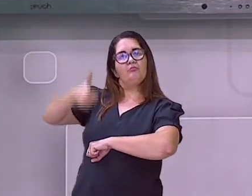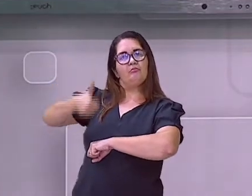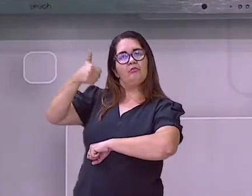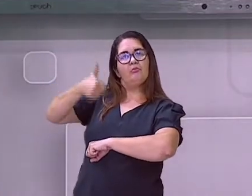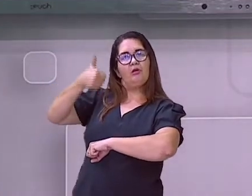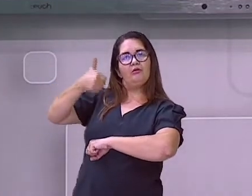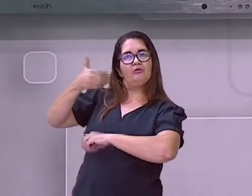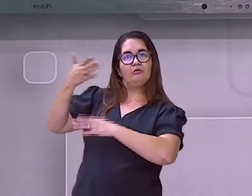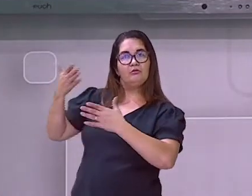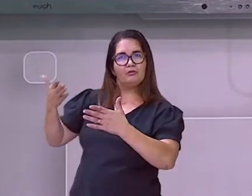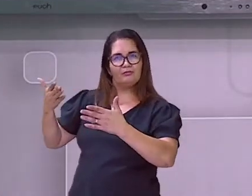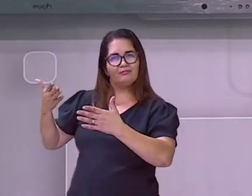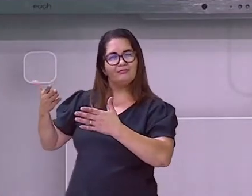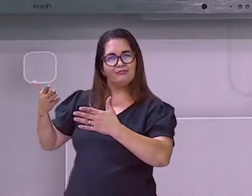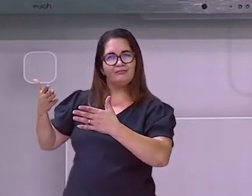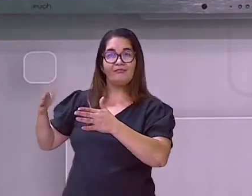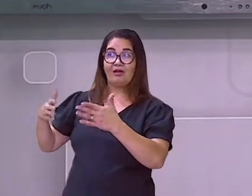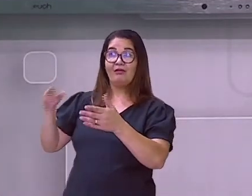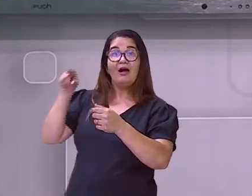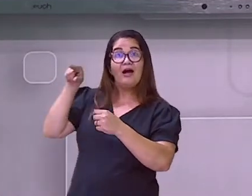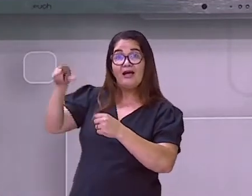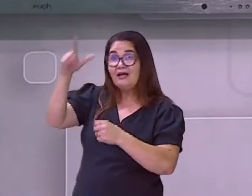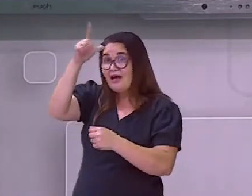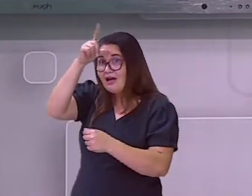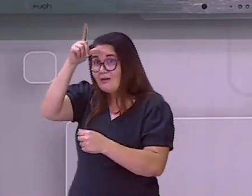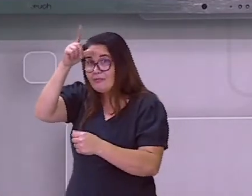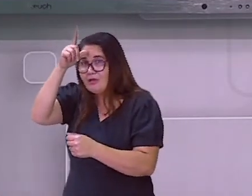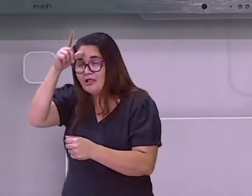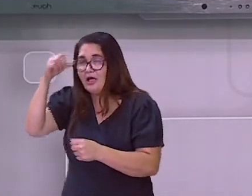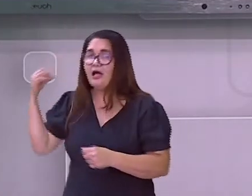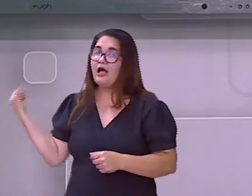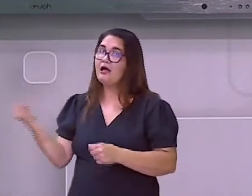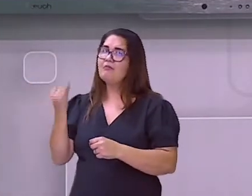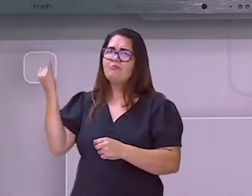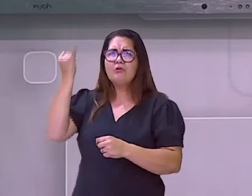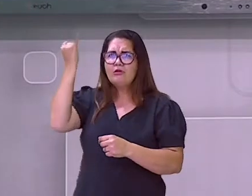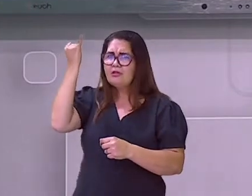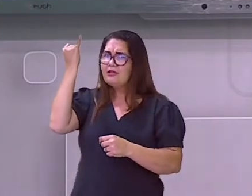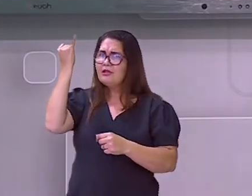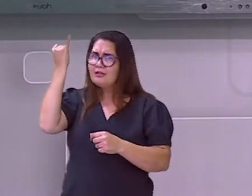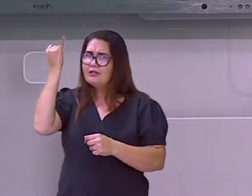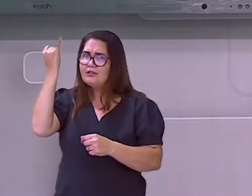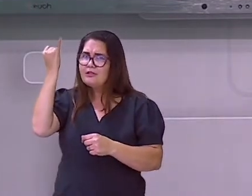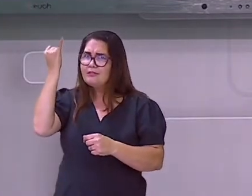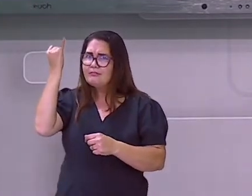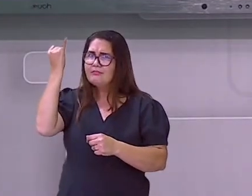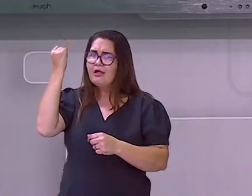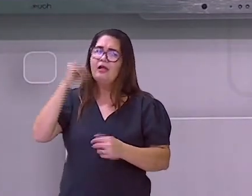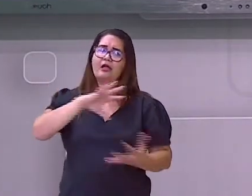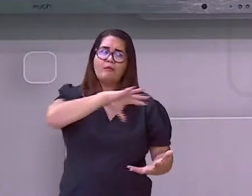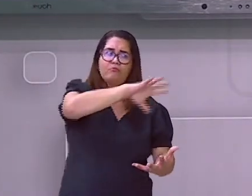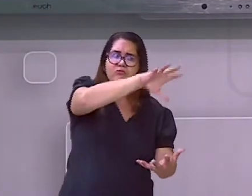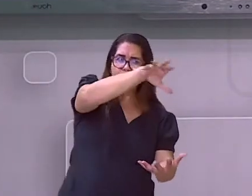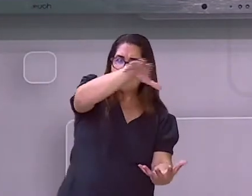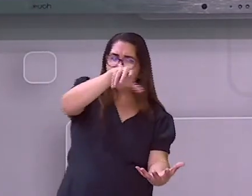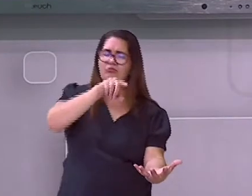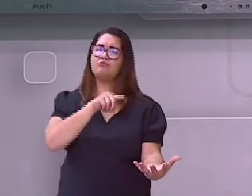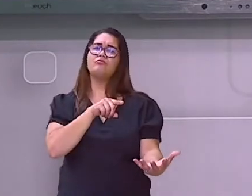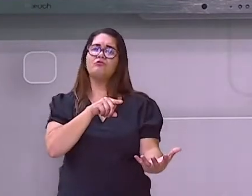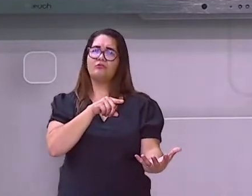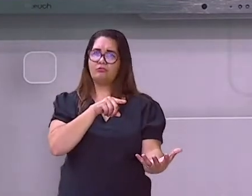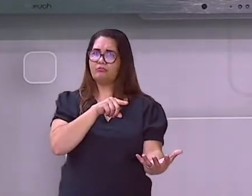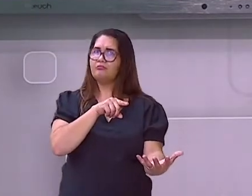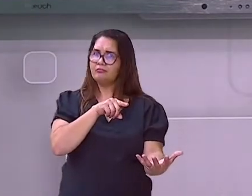devido à importância da Alemanha no cenário mundial. Mas vai lá no mapa e confere o tamanho